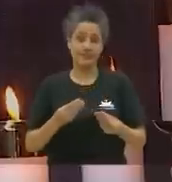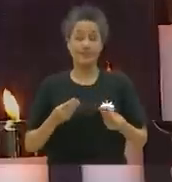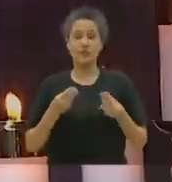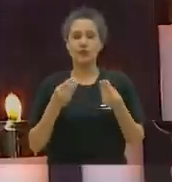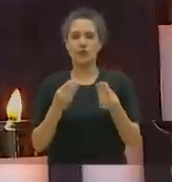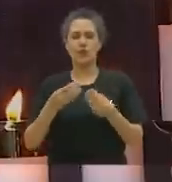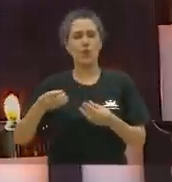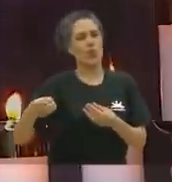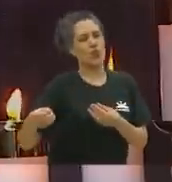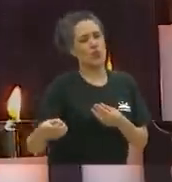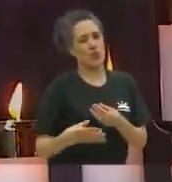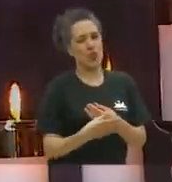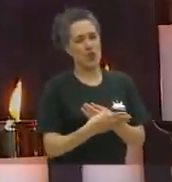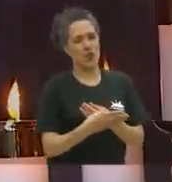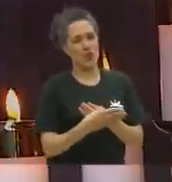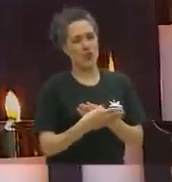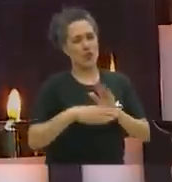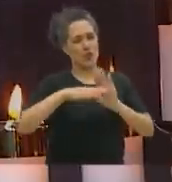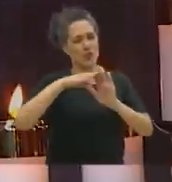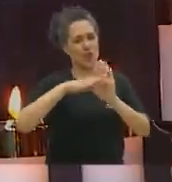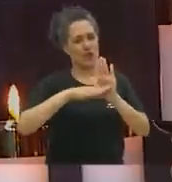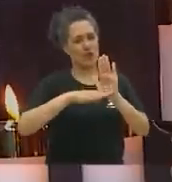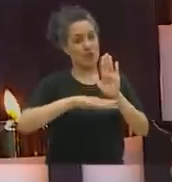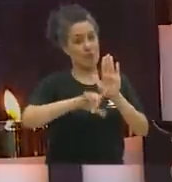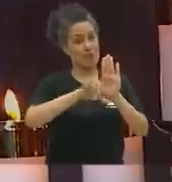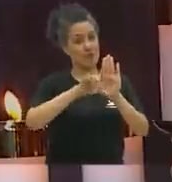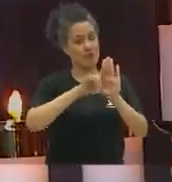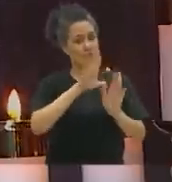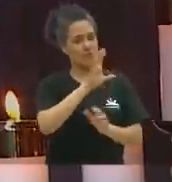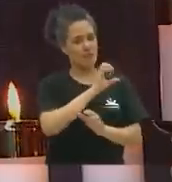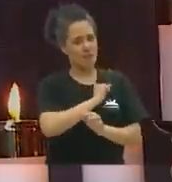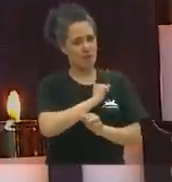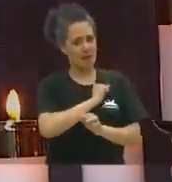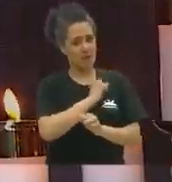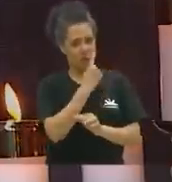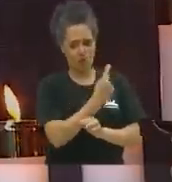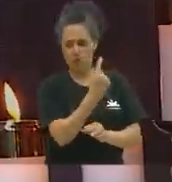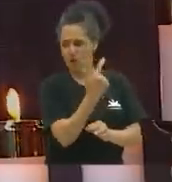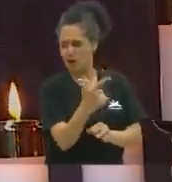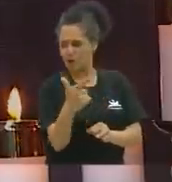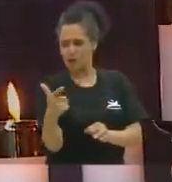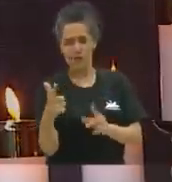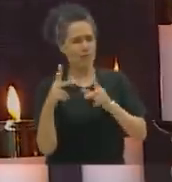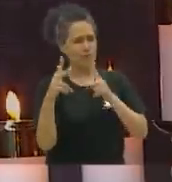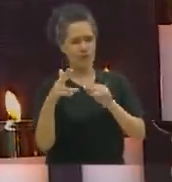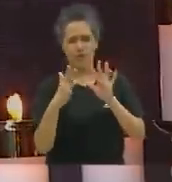novo mandamento: amai-vos uns aos outros como eu vos amei.